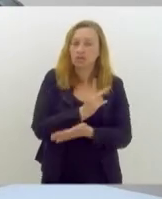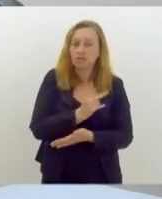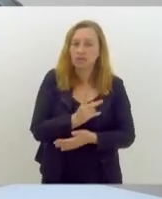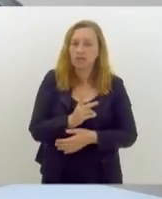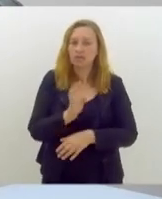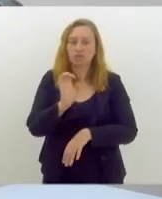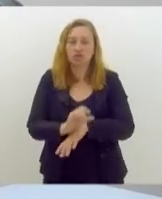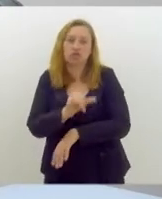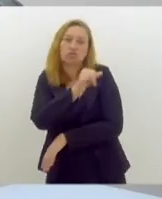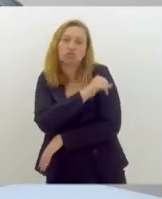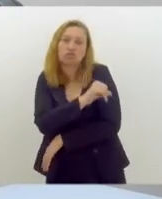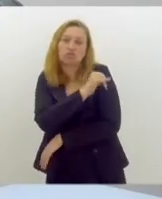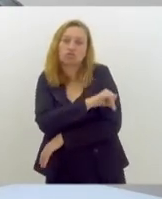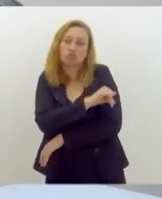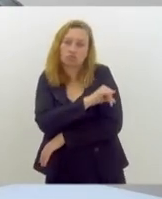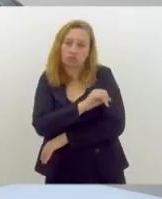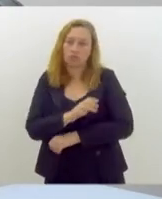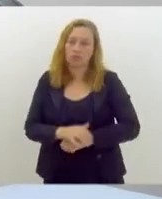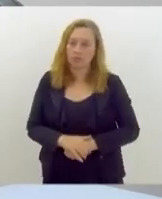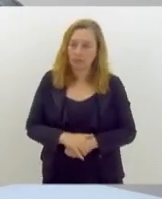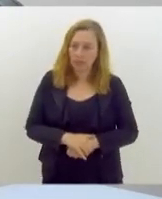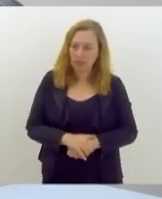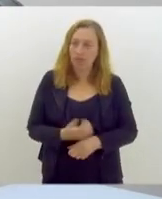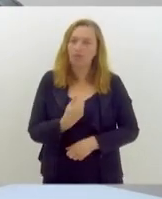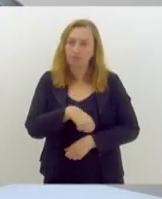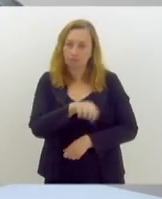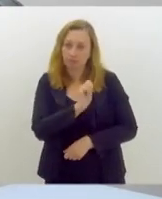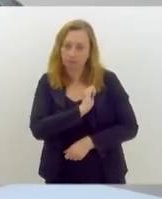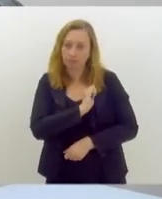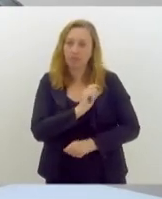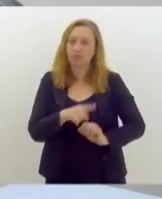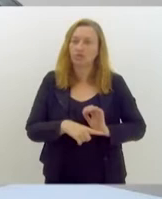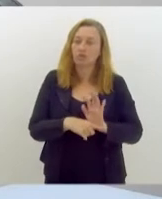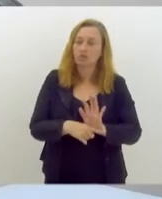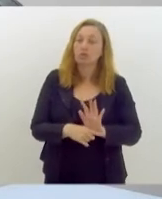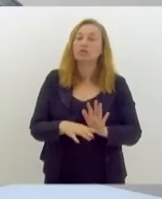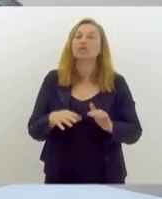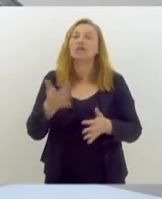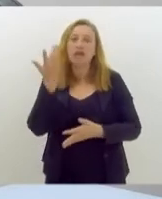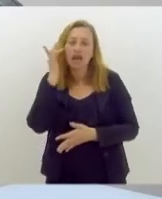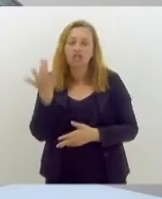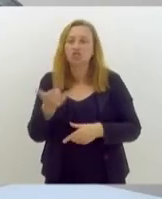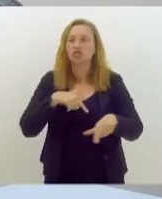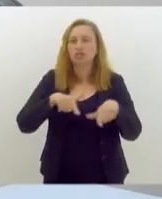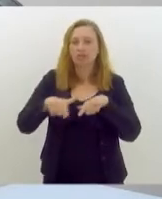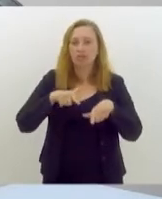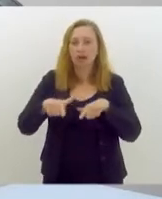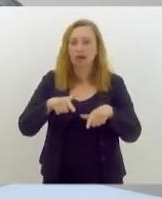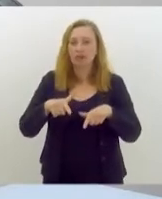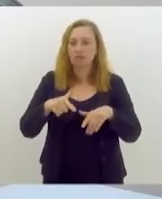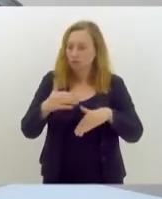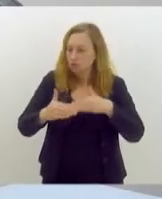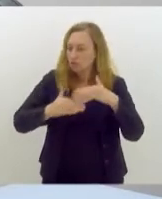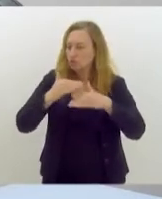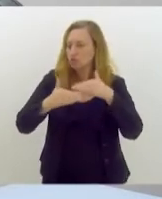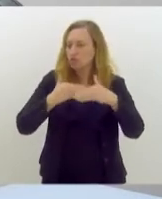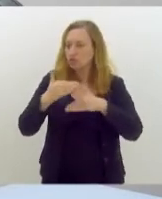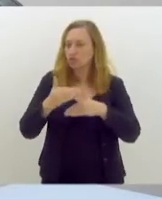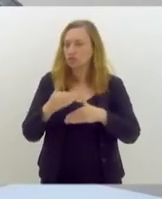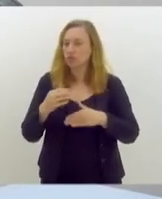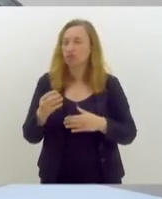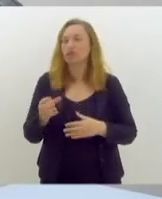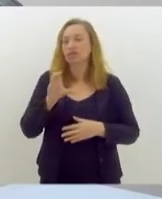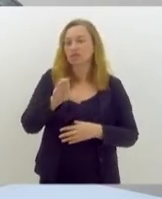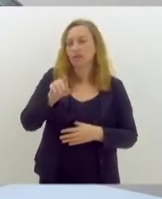Rio de Janeiro ao regime de recuperação fiscal e acho que o trabalho desenvolvidos nessa CPI